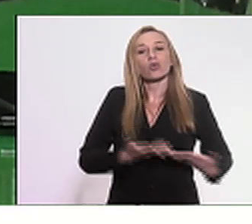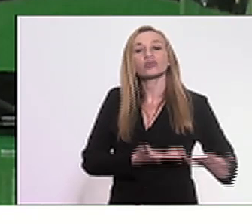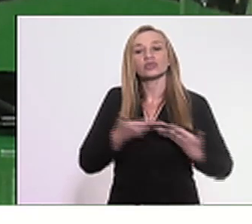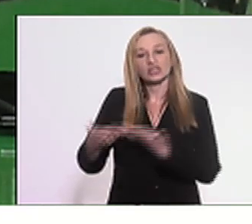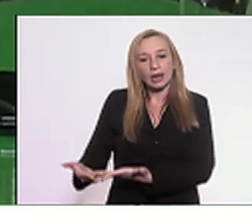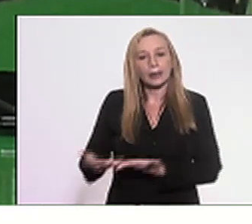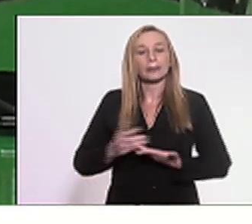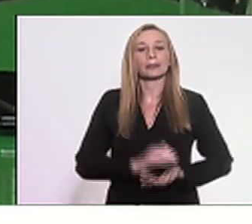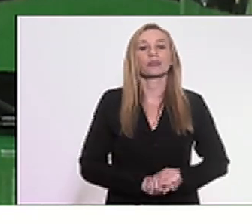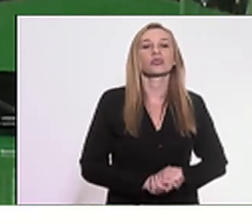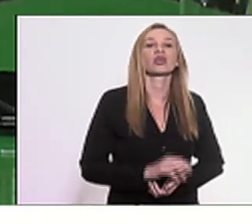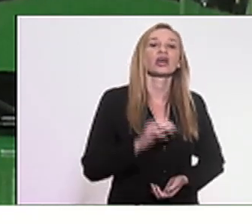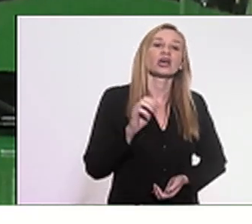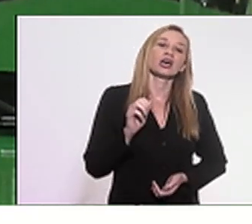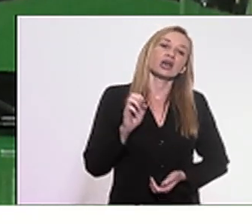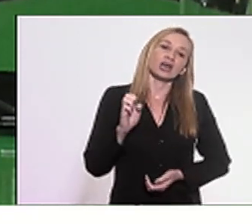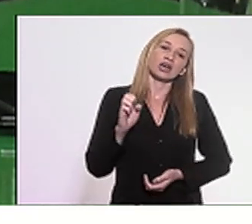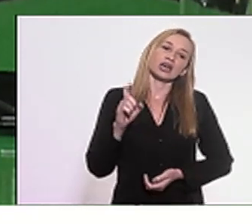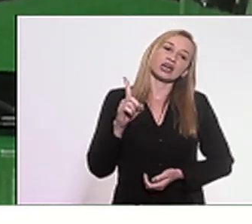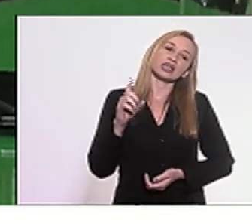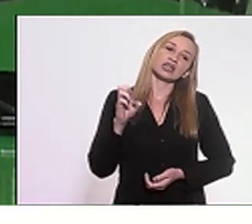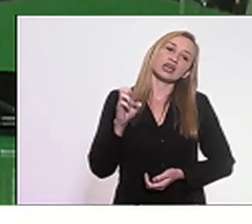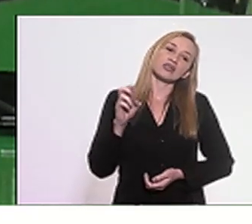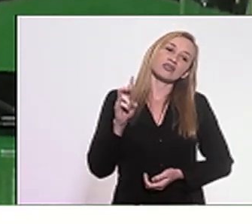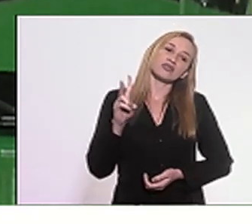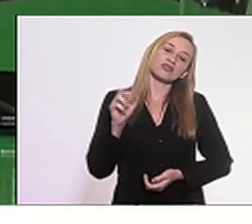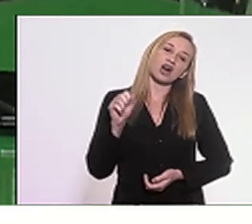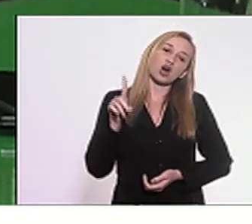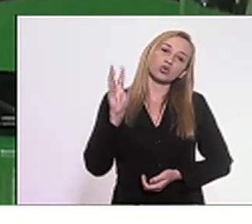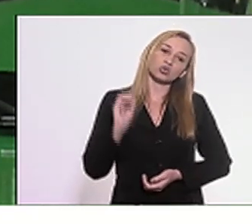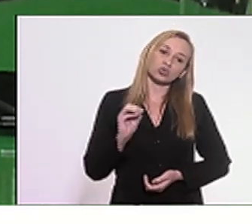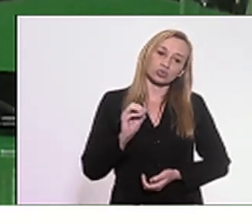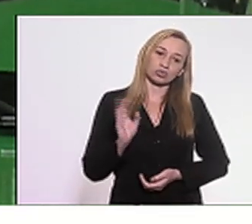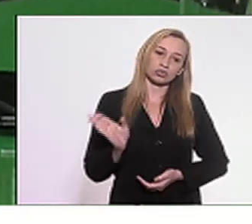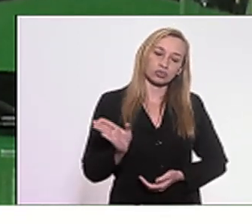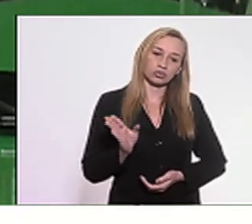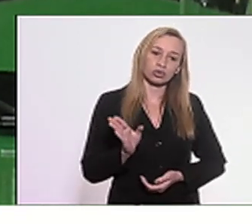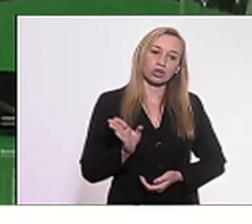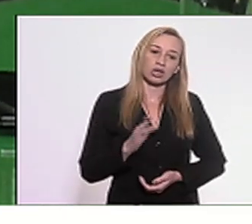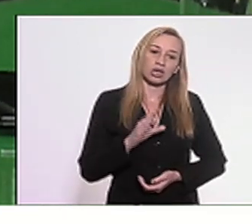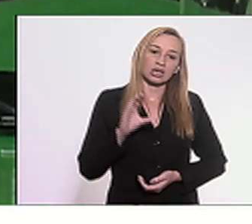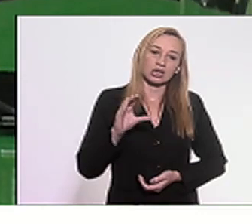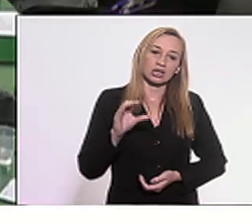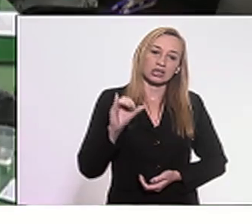convidar o Edevaldo Glória de Oliveira, do Sindipol.